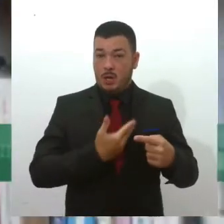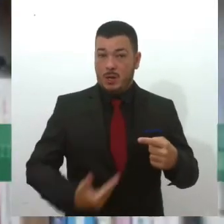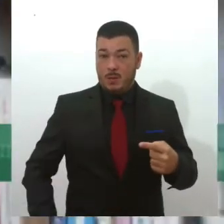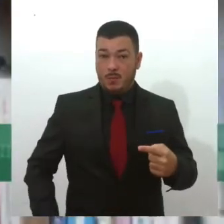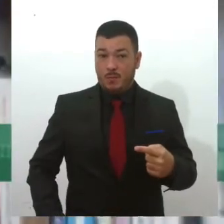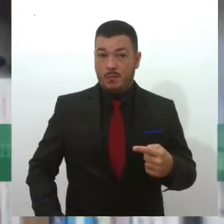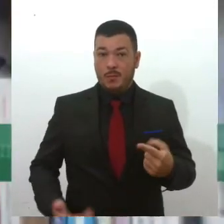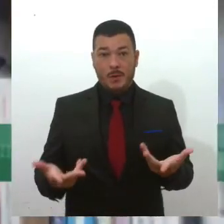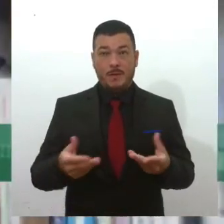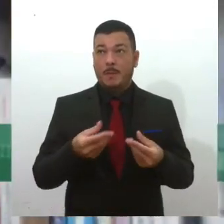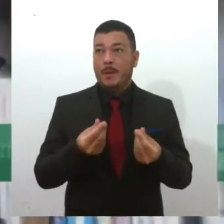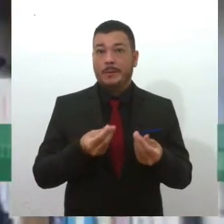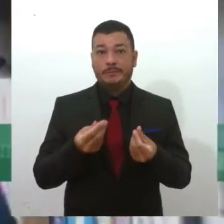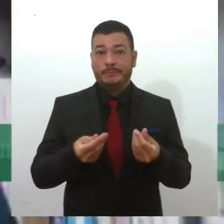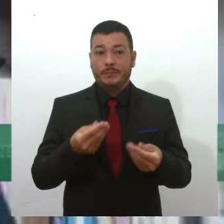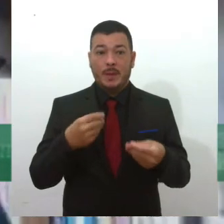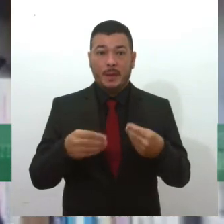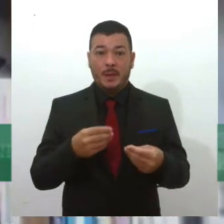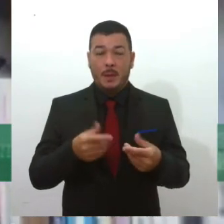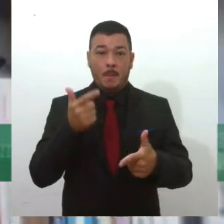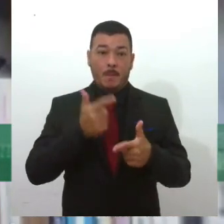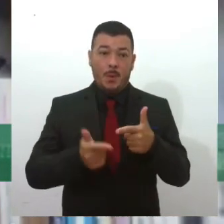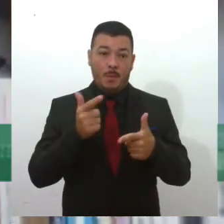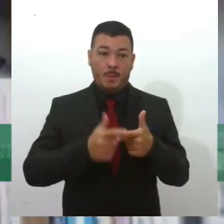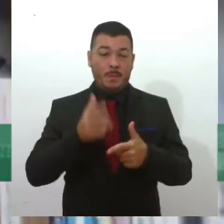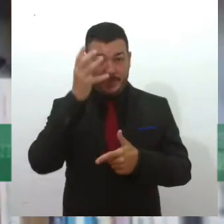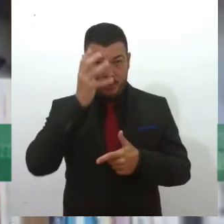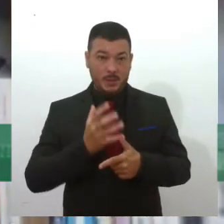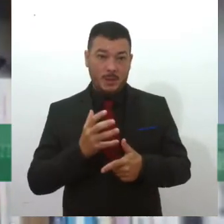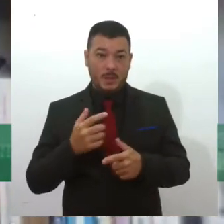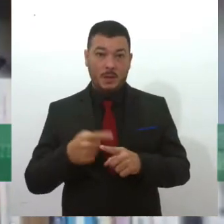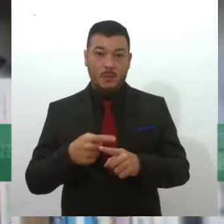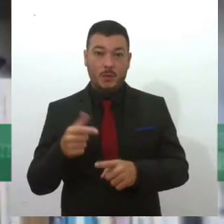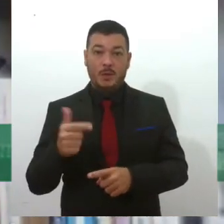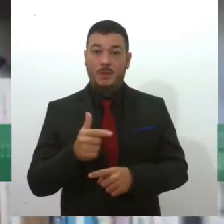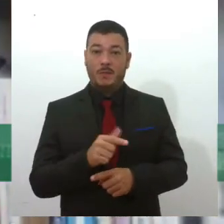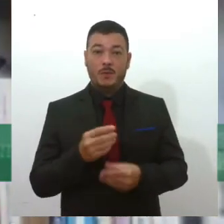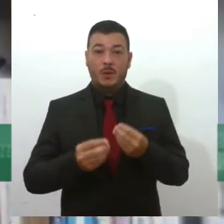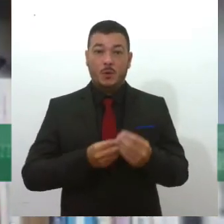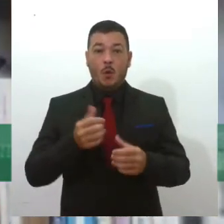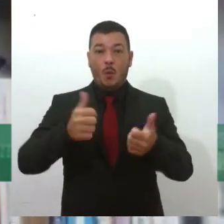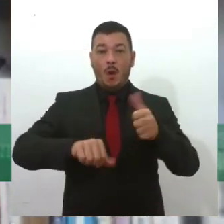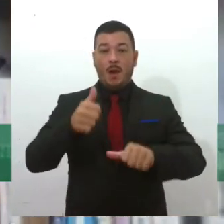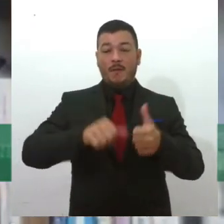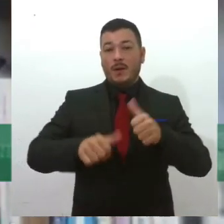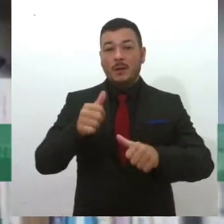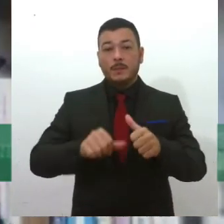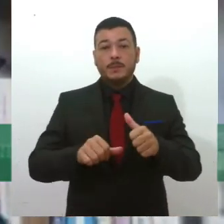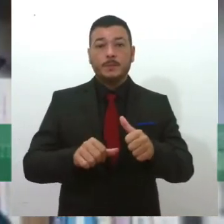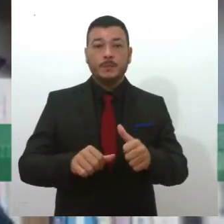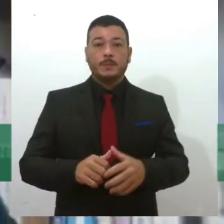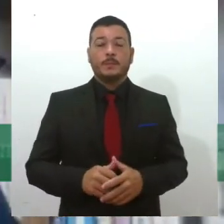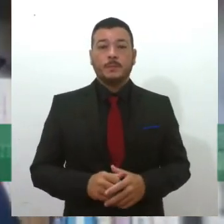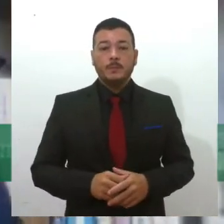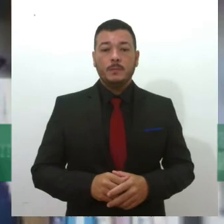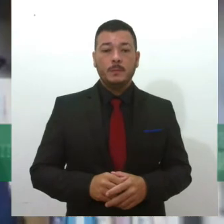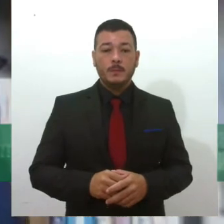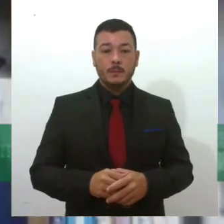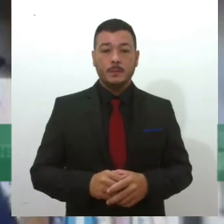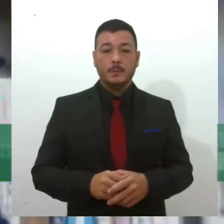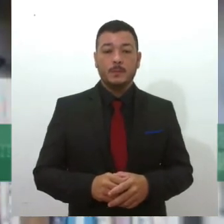vão ficar em situação mais crítica, porque não teremos esse instrumento garantidor, protetor, e